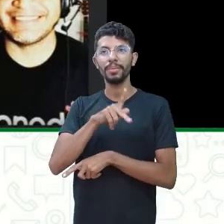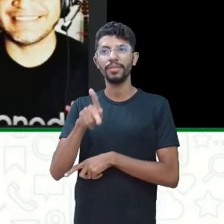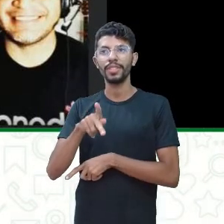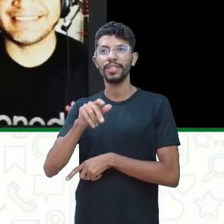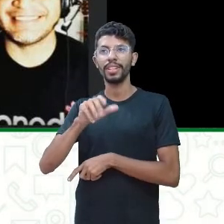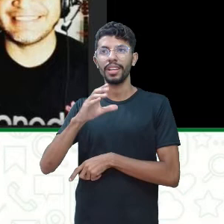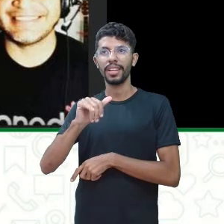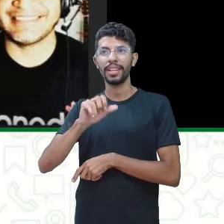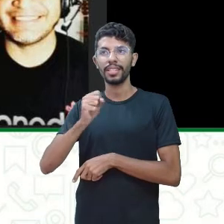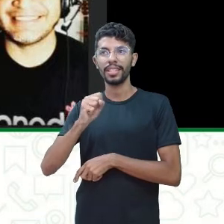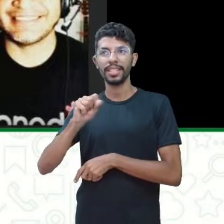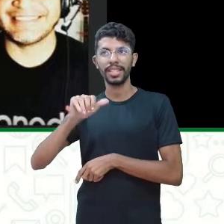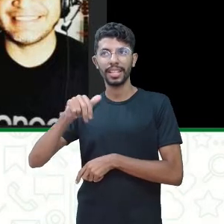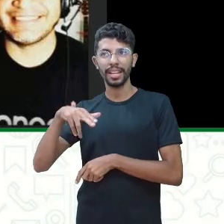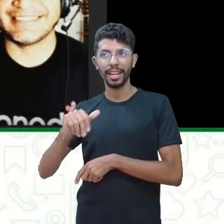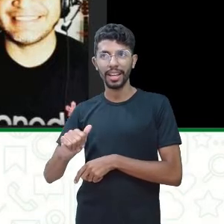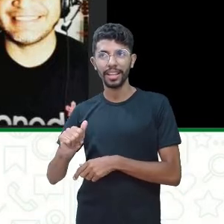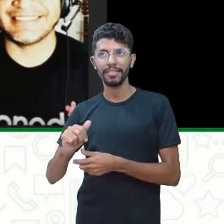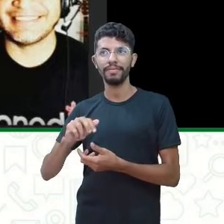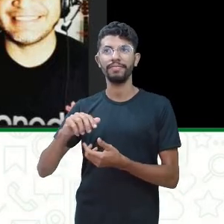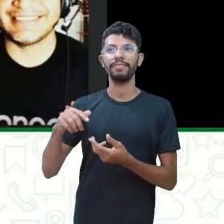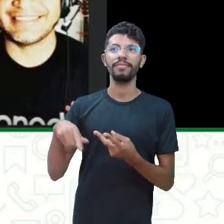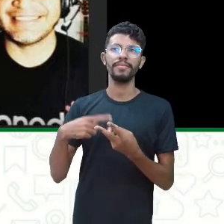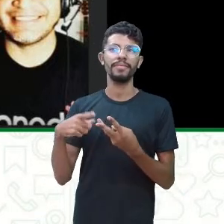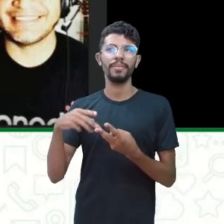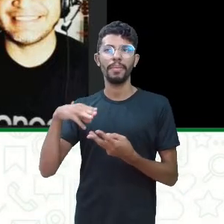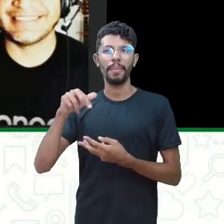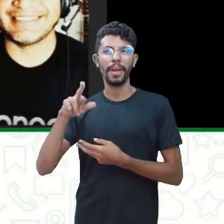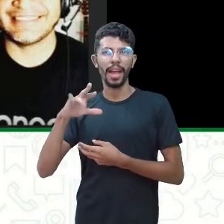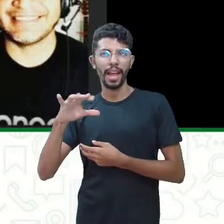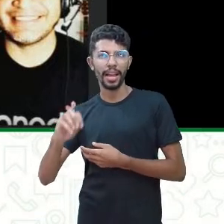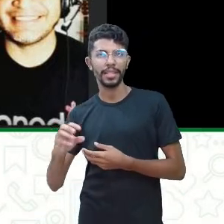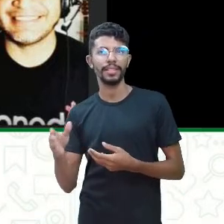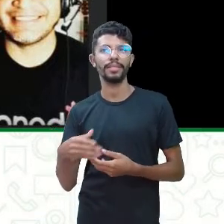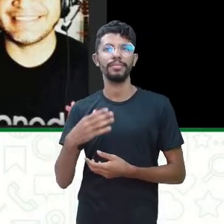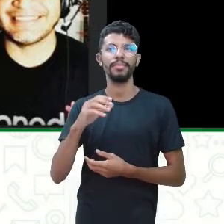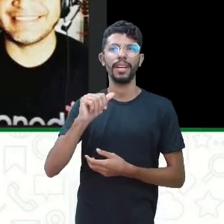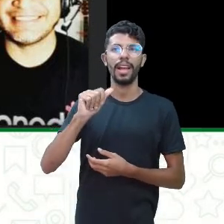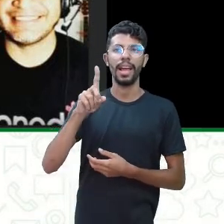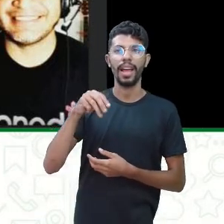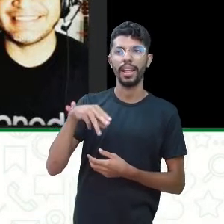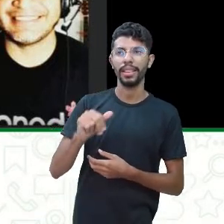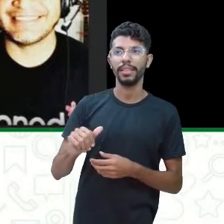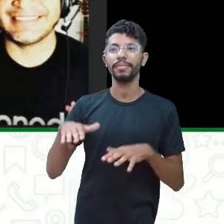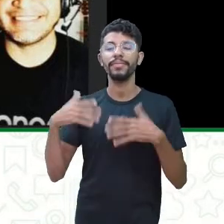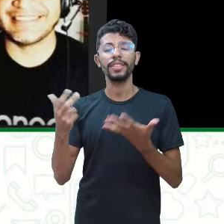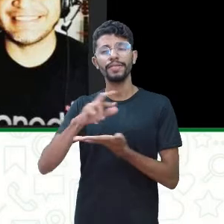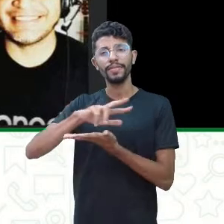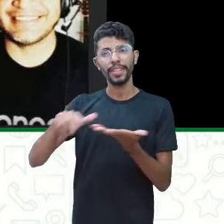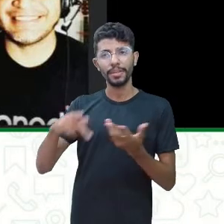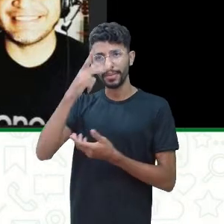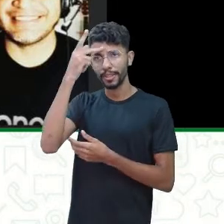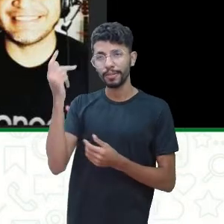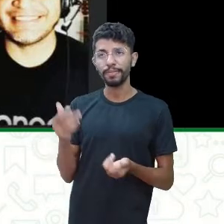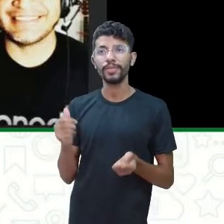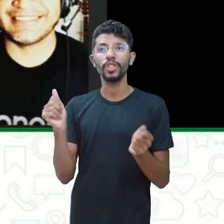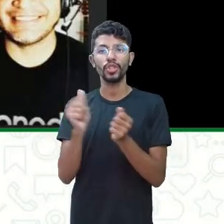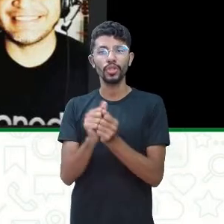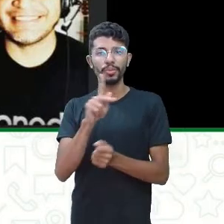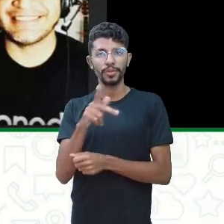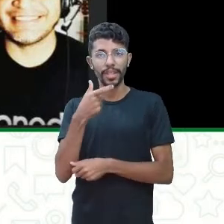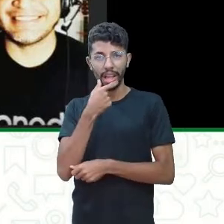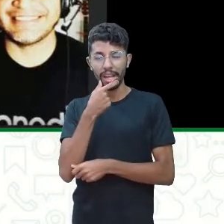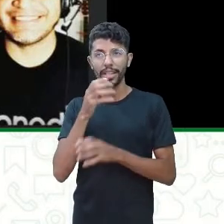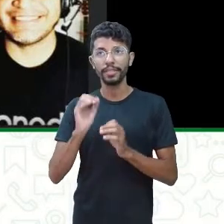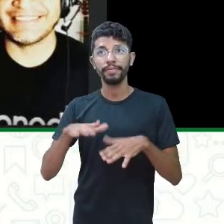Cassiana, Márcio, Adna, Luana, meus amigões lá, a gente fez um curso nos Estados Unidos juntos, professores de inglês, e aí